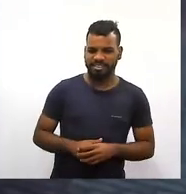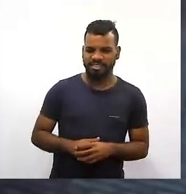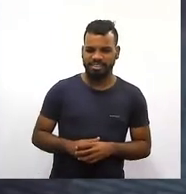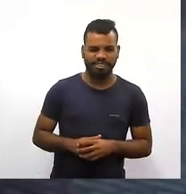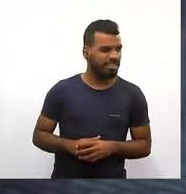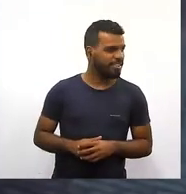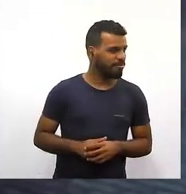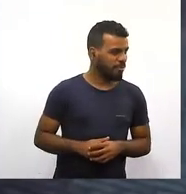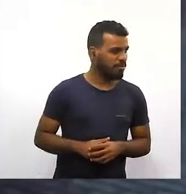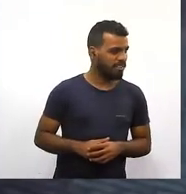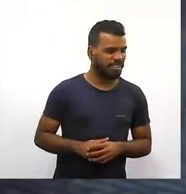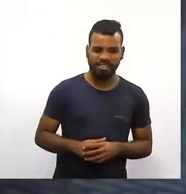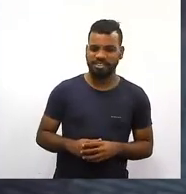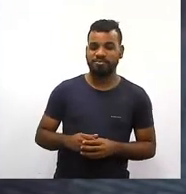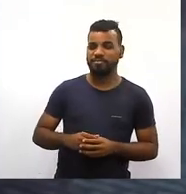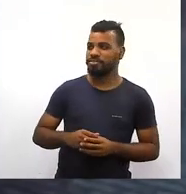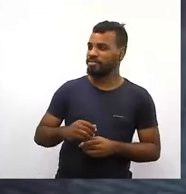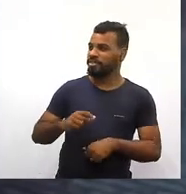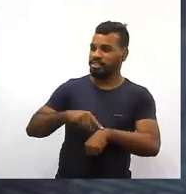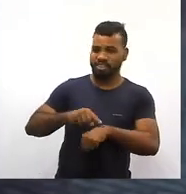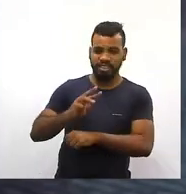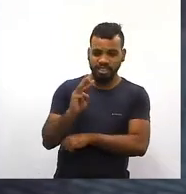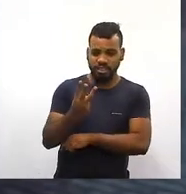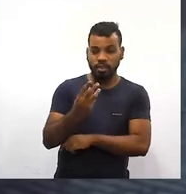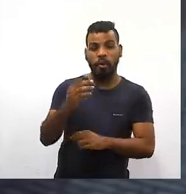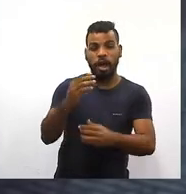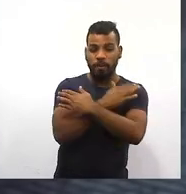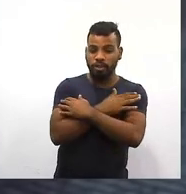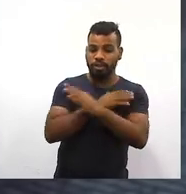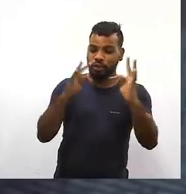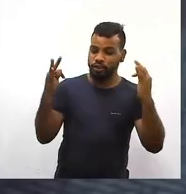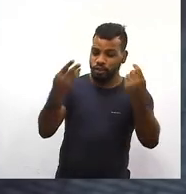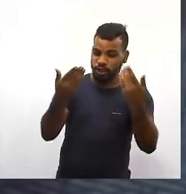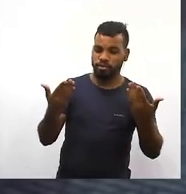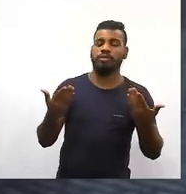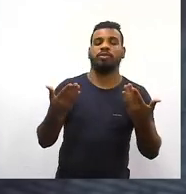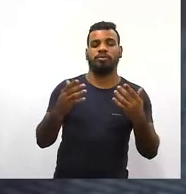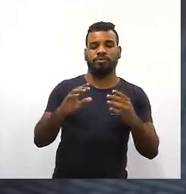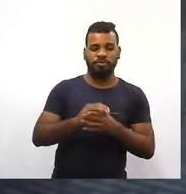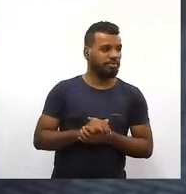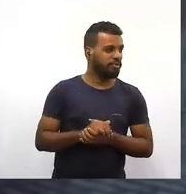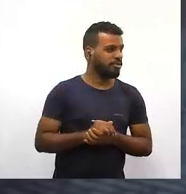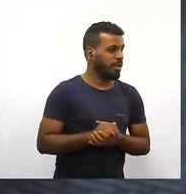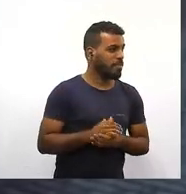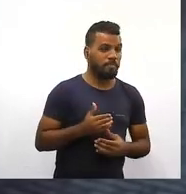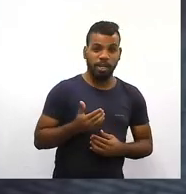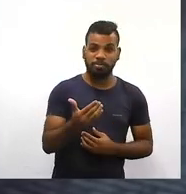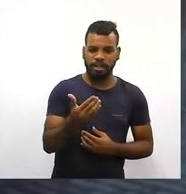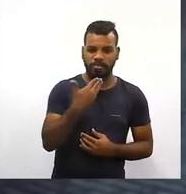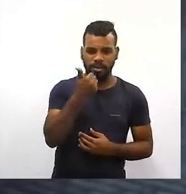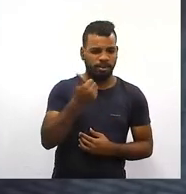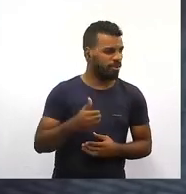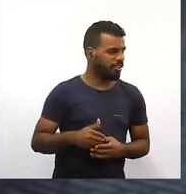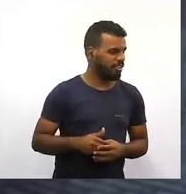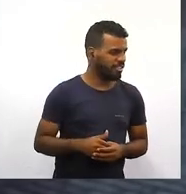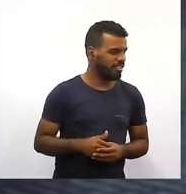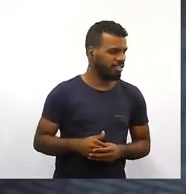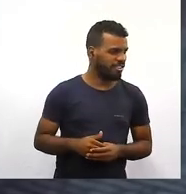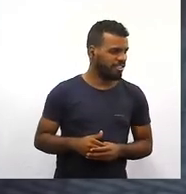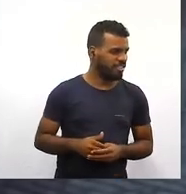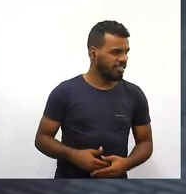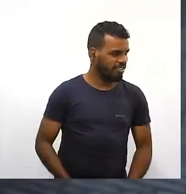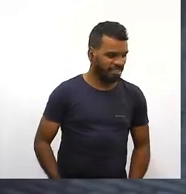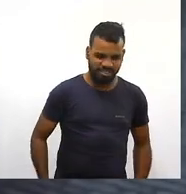3 horas e 38 minutos, não é isso? Um abraço para todo mundo aí que tá assistindo a gente, manda teu alô no Conecta aí. E aí ele vai dizer, ó, eu tenho aqui, ó, sei